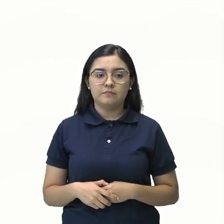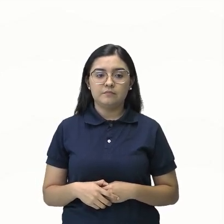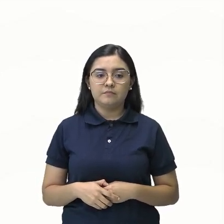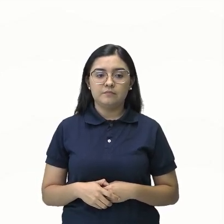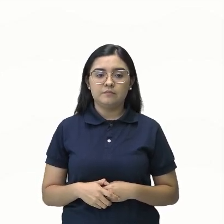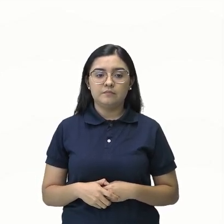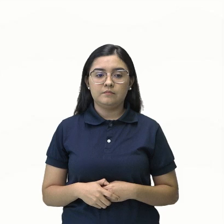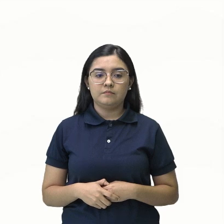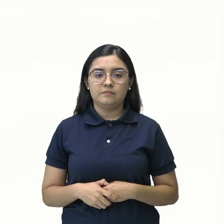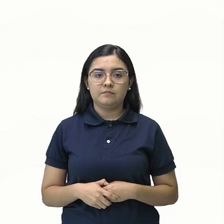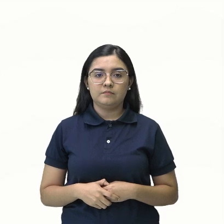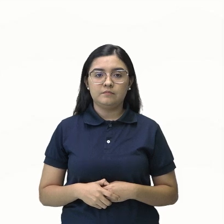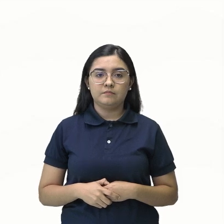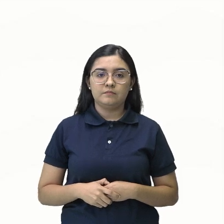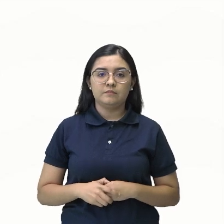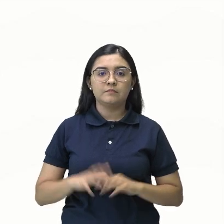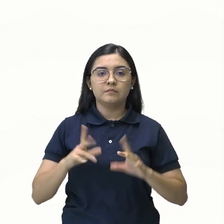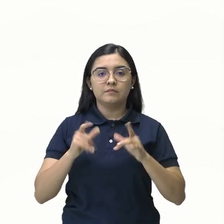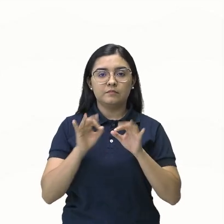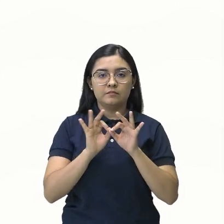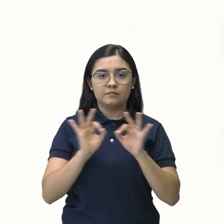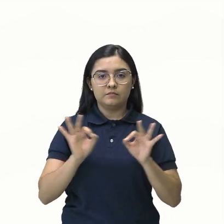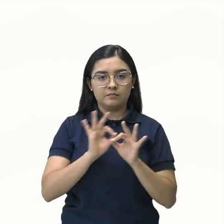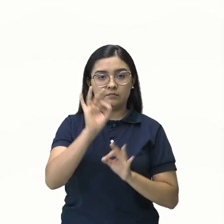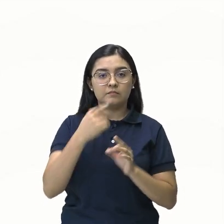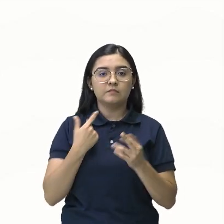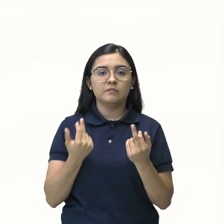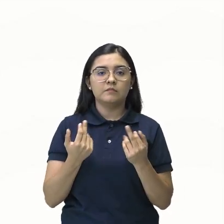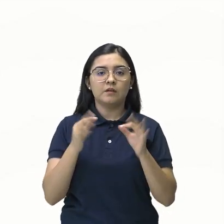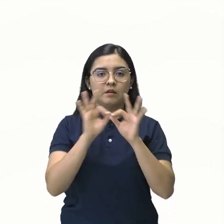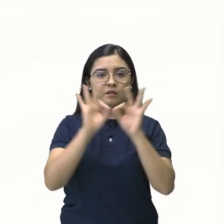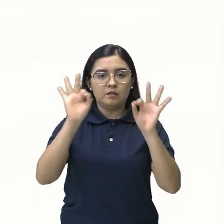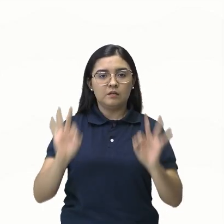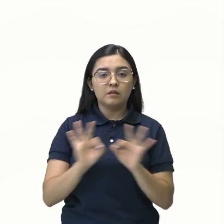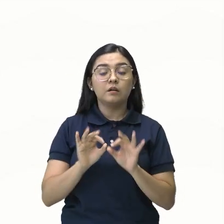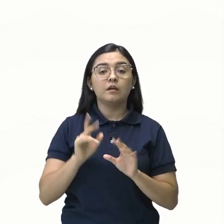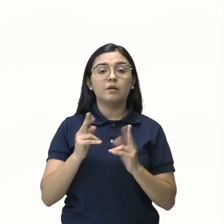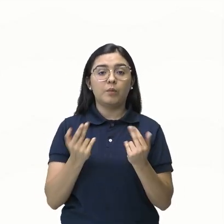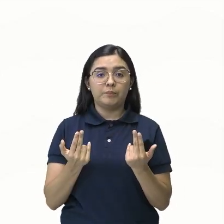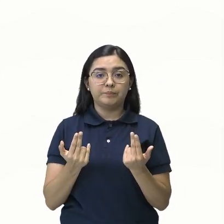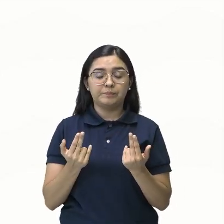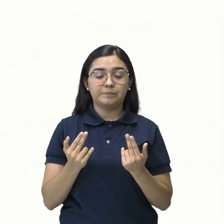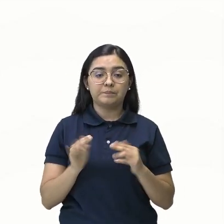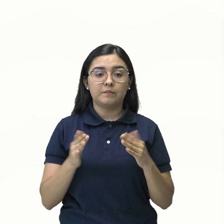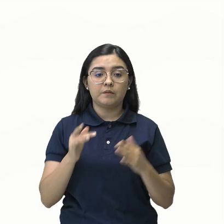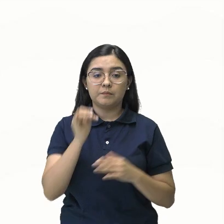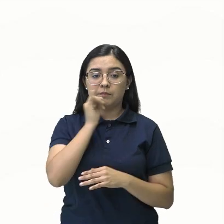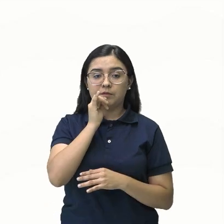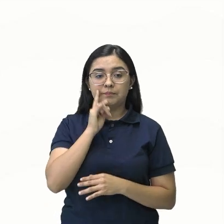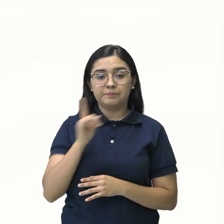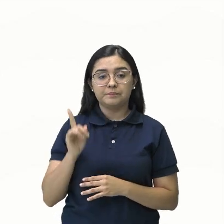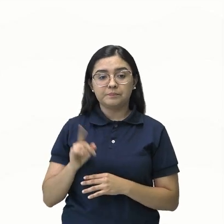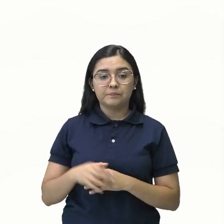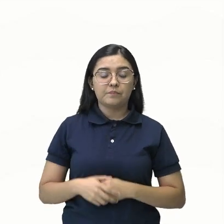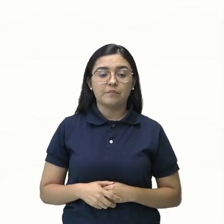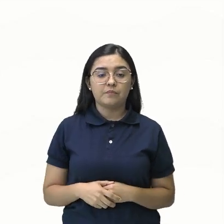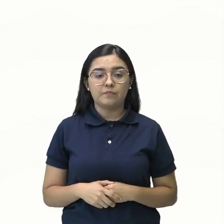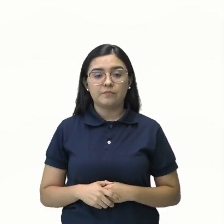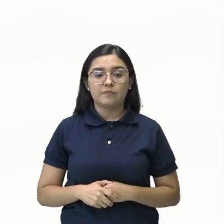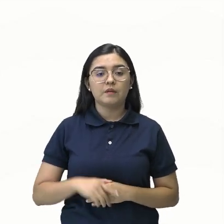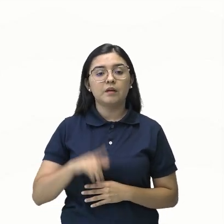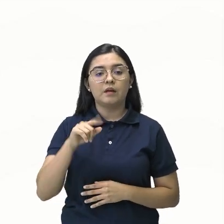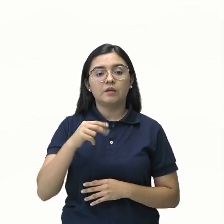tá? E todas as suas medidas são iguais. Tá? Então, se aqui eu digo que